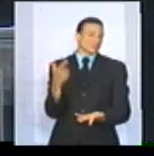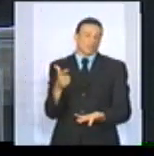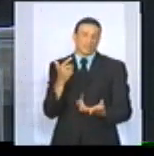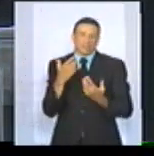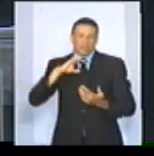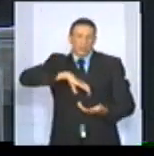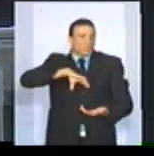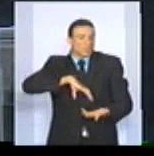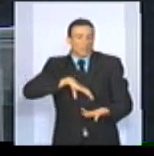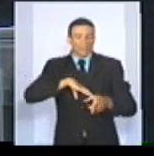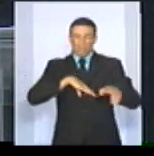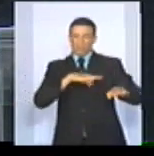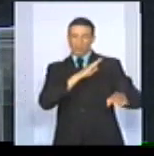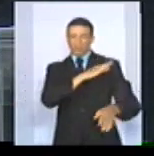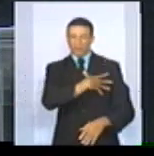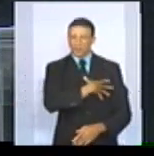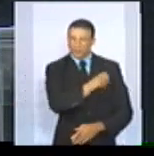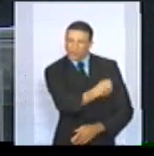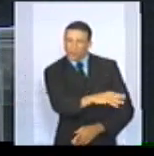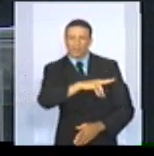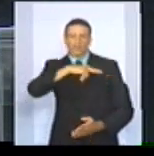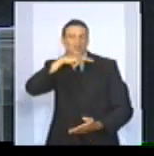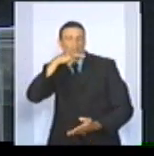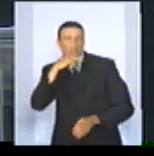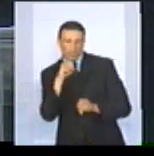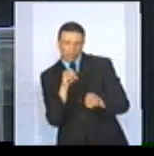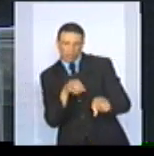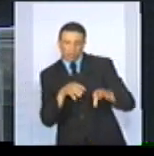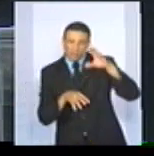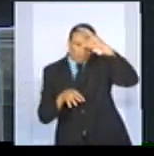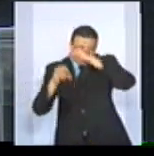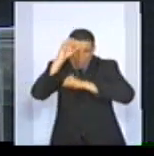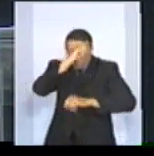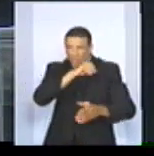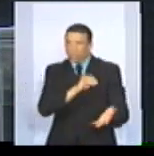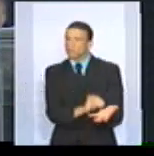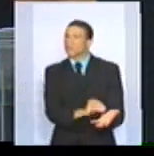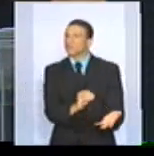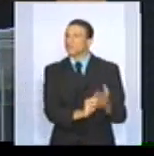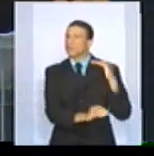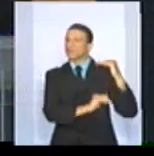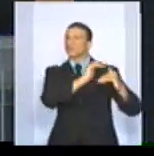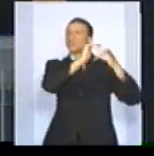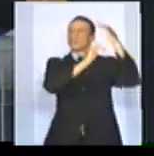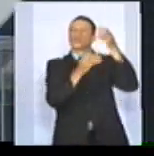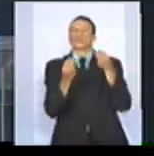nossos filhos e netos usufruírem. E é necessário que seja. Boa tarde, muito obrigado.